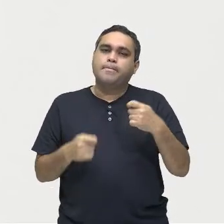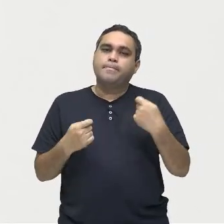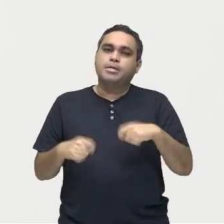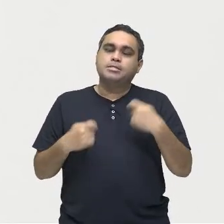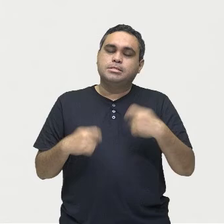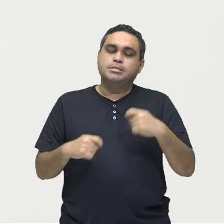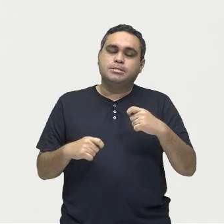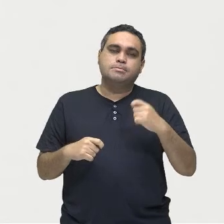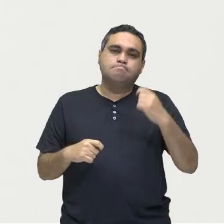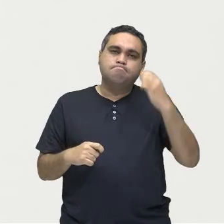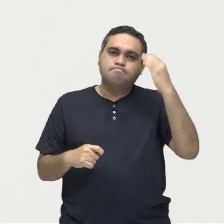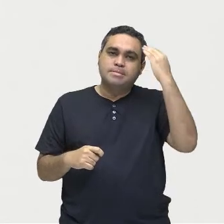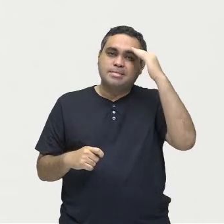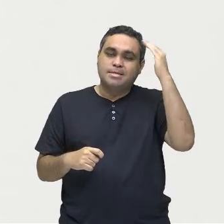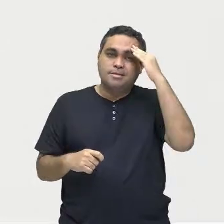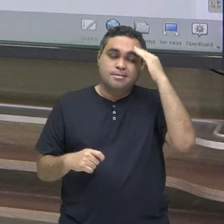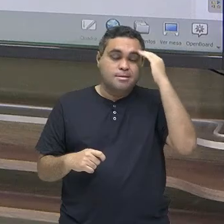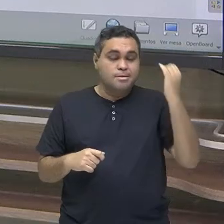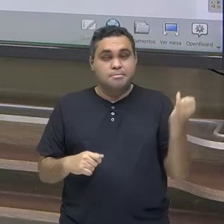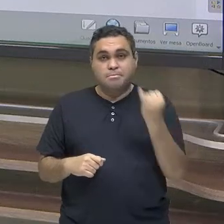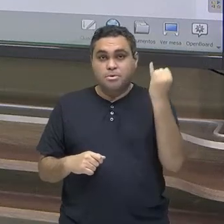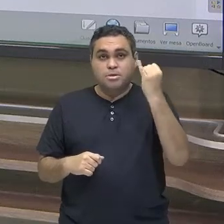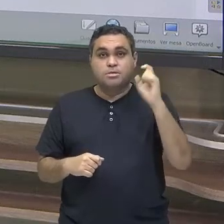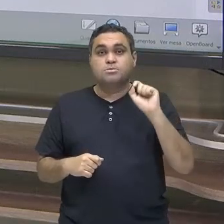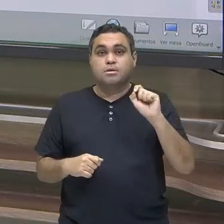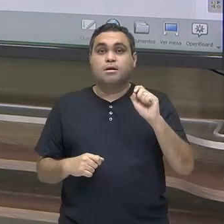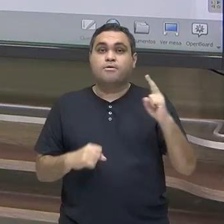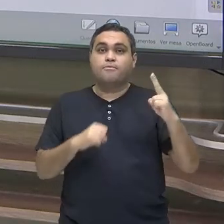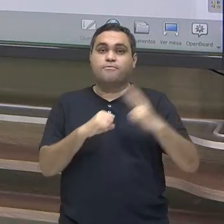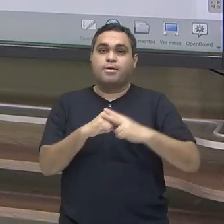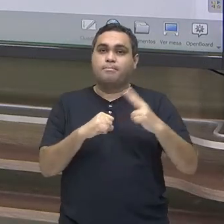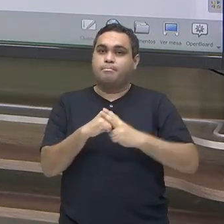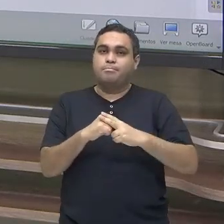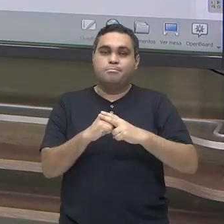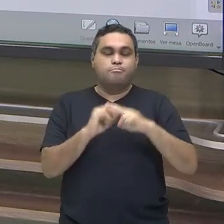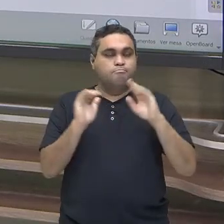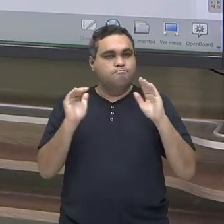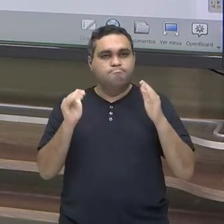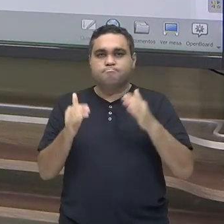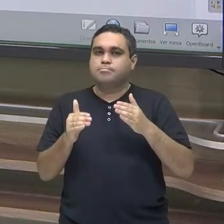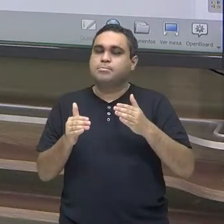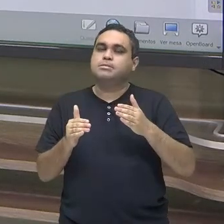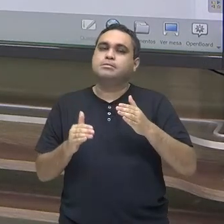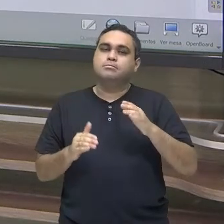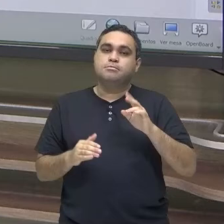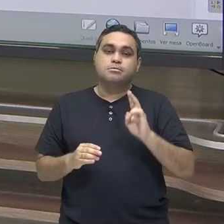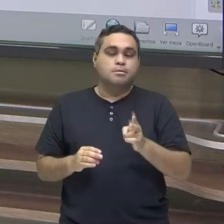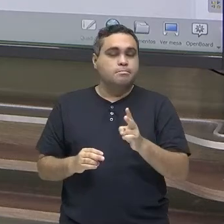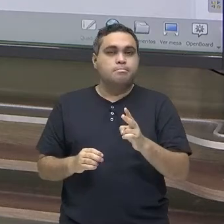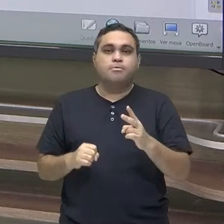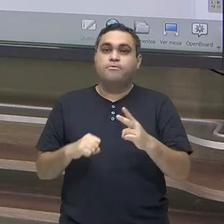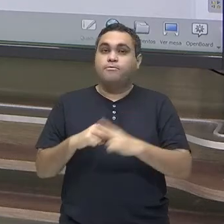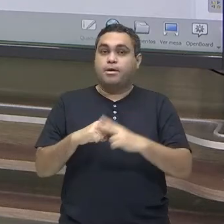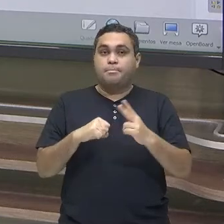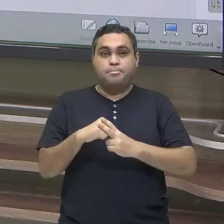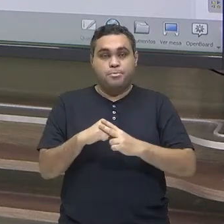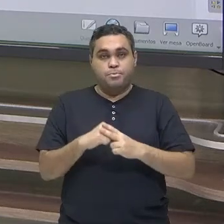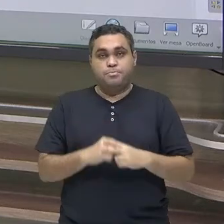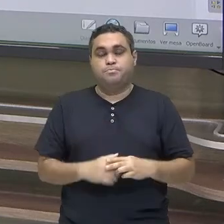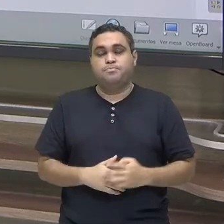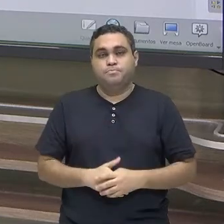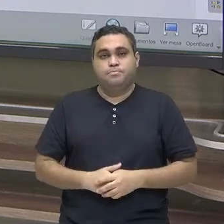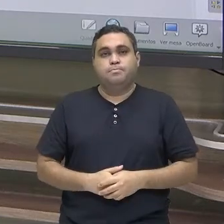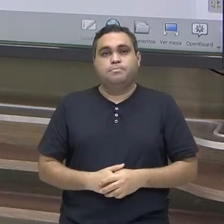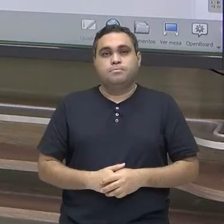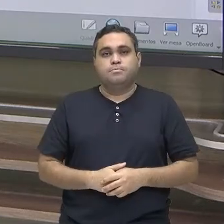aspecto importante que nós devemos olhar é para o verbo. Analise sempre a frase a partir do verbo,